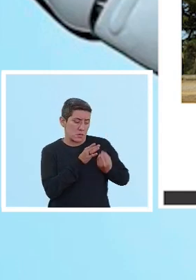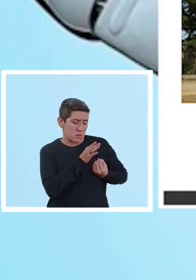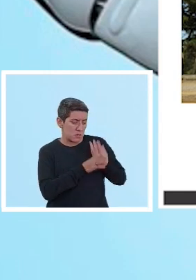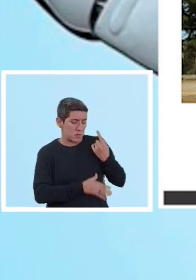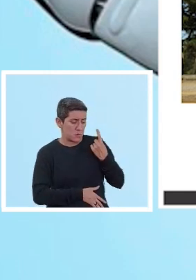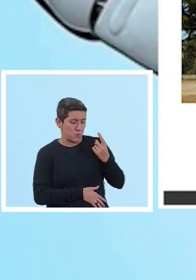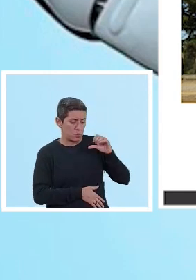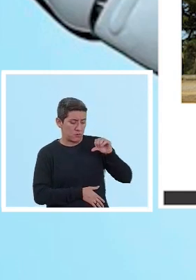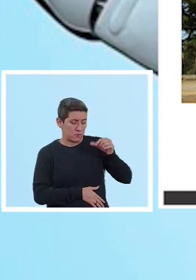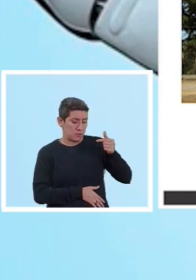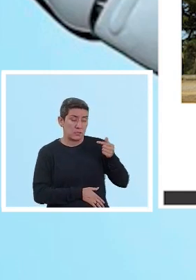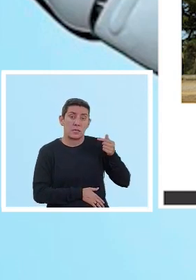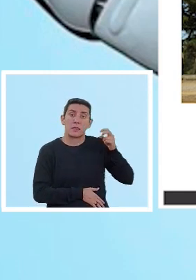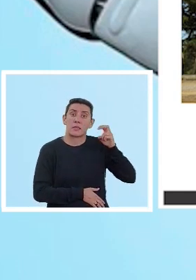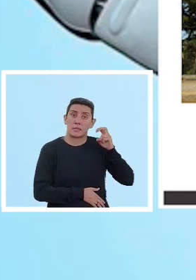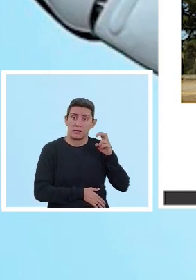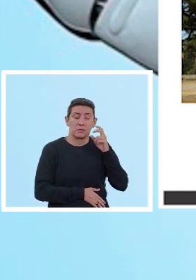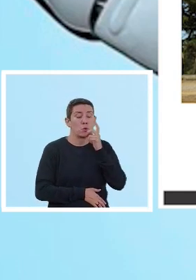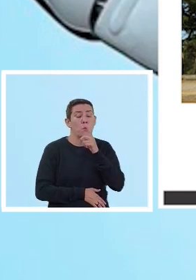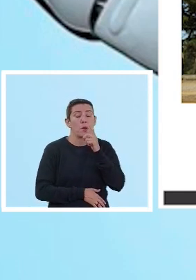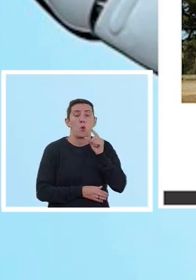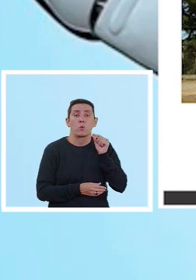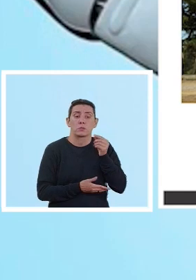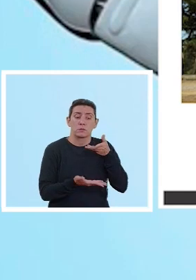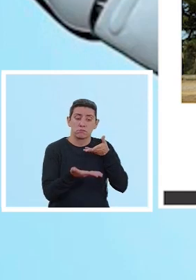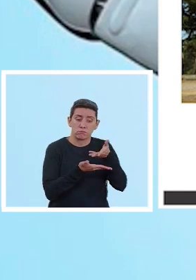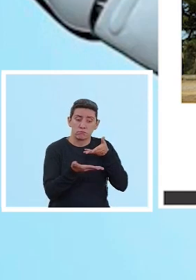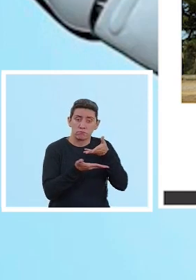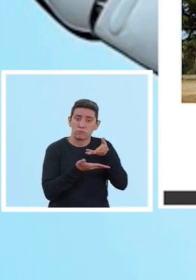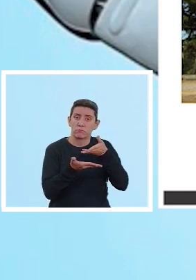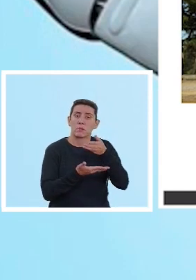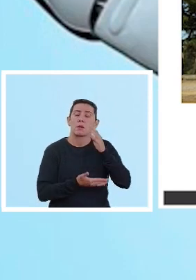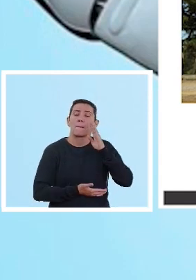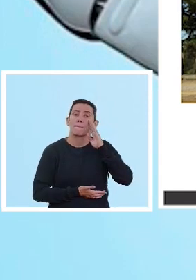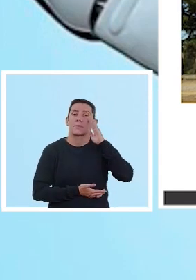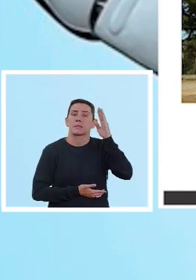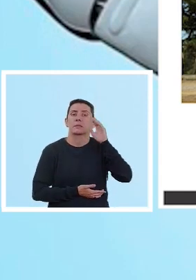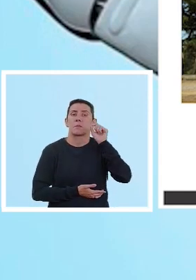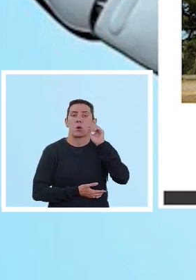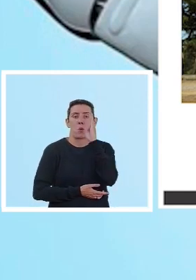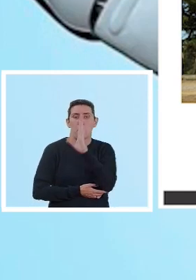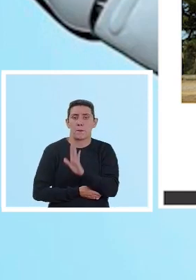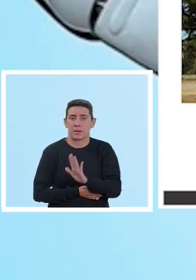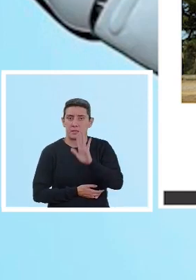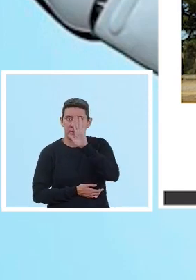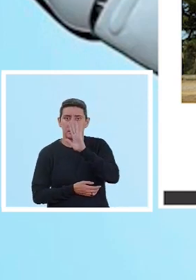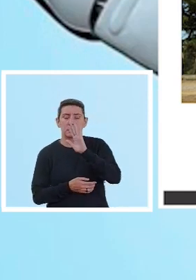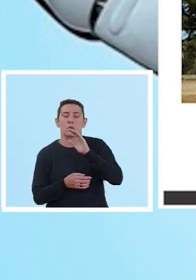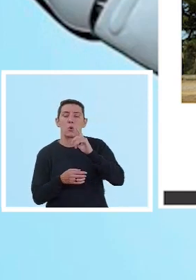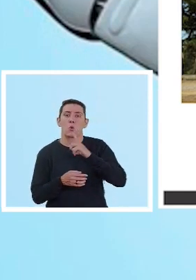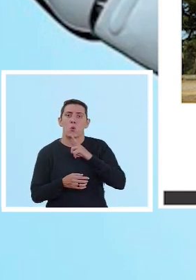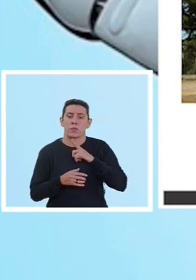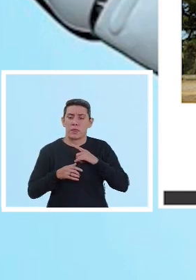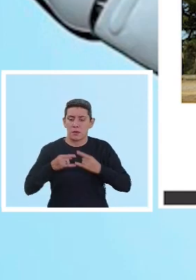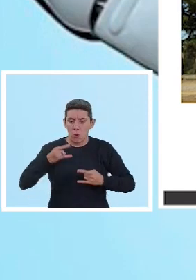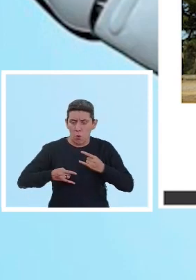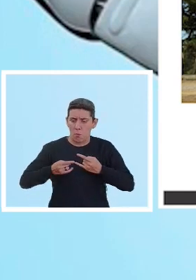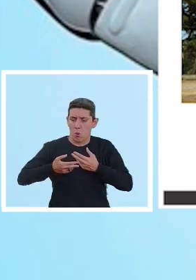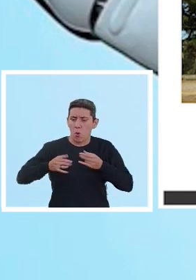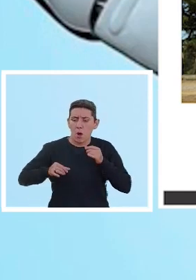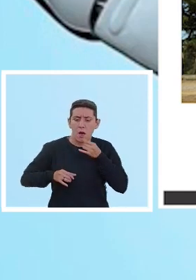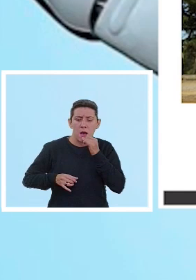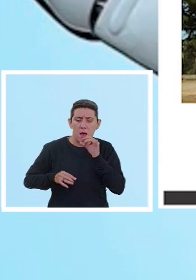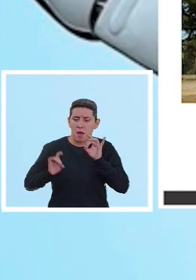1975 para atender a necessidade de intercâmbio entre os especialistas brasileiros atuantes na área de automação e controle